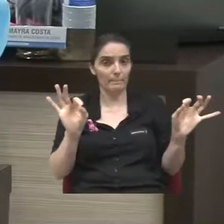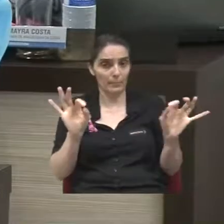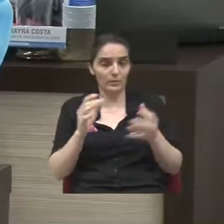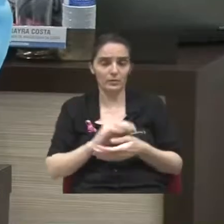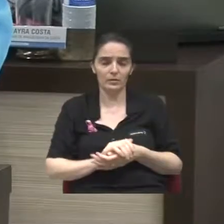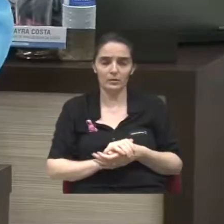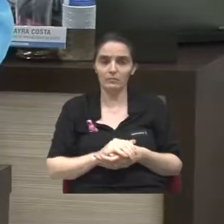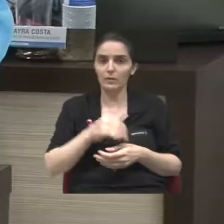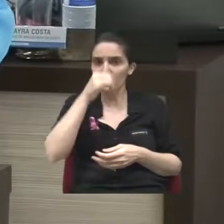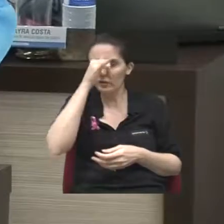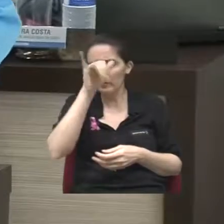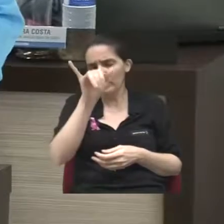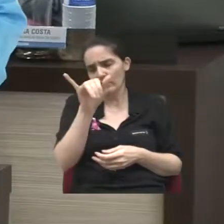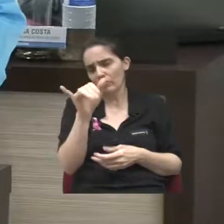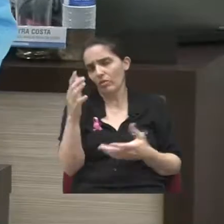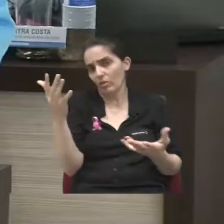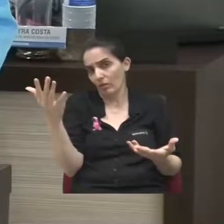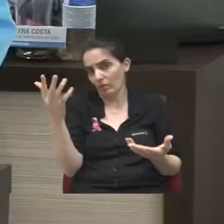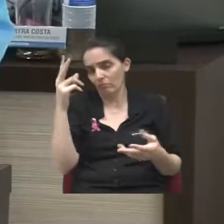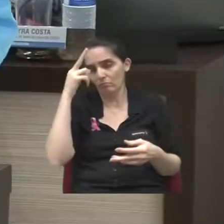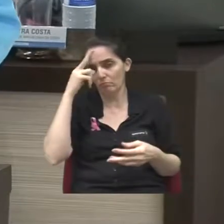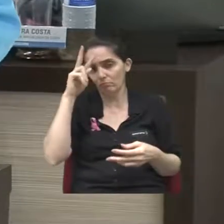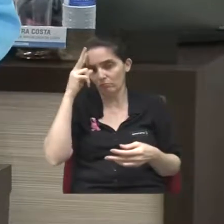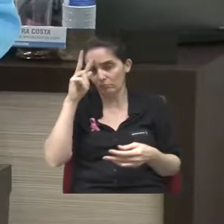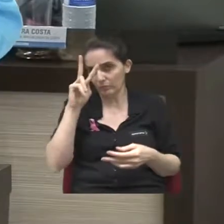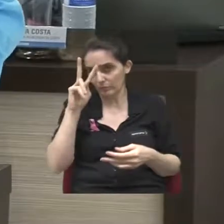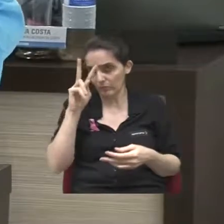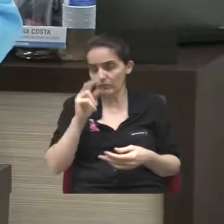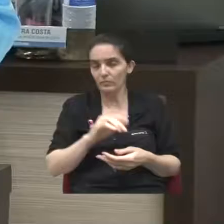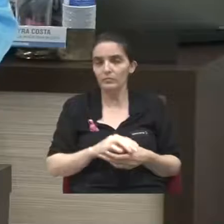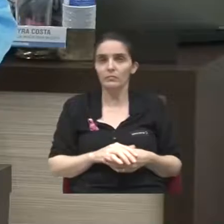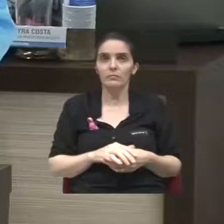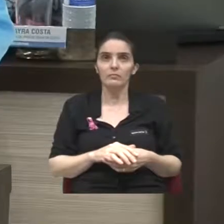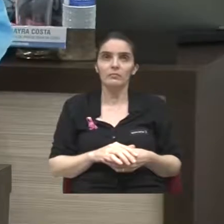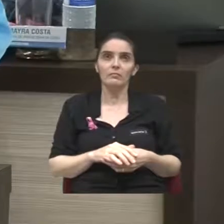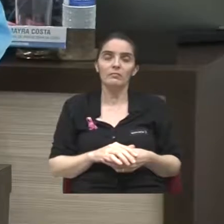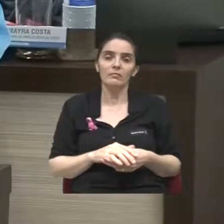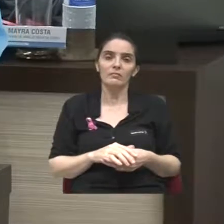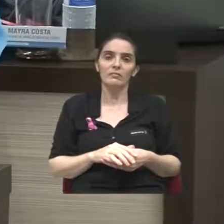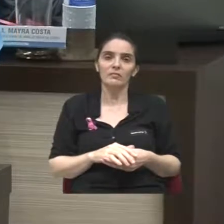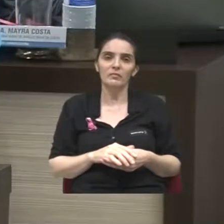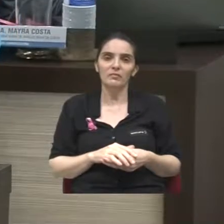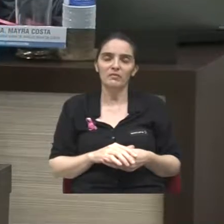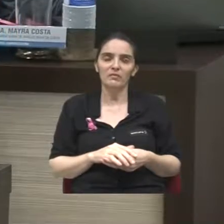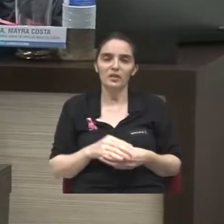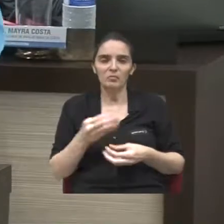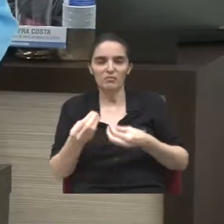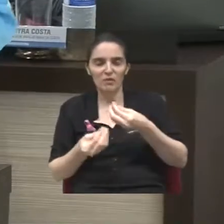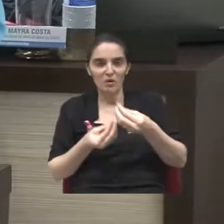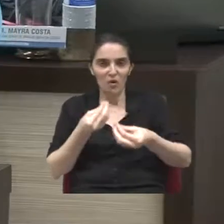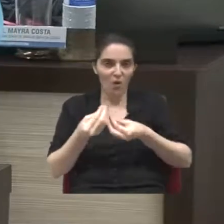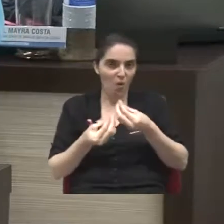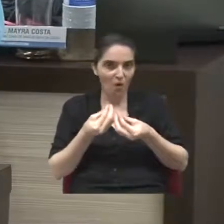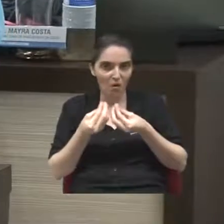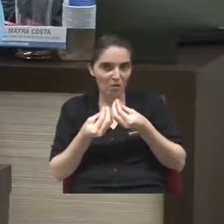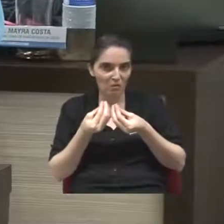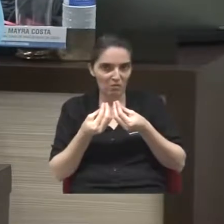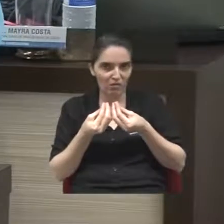dizer, lembrando que muitas vezes o jeito de você pode ser